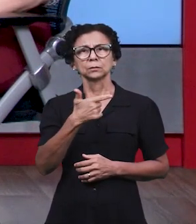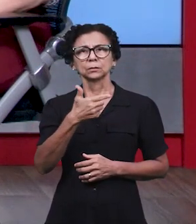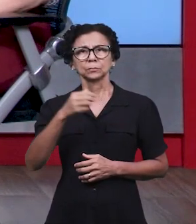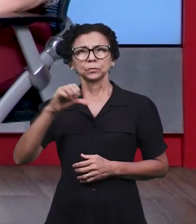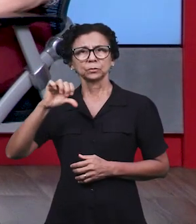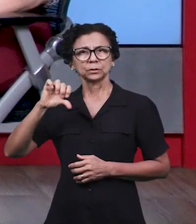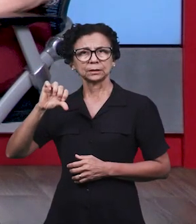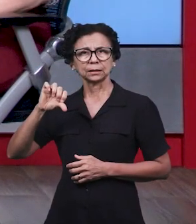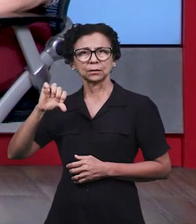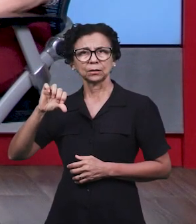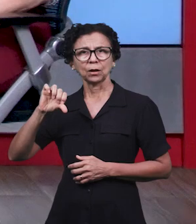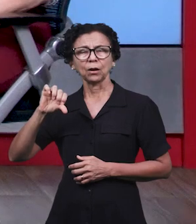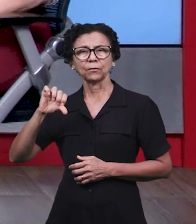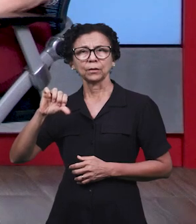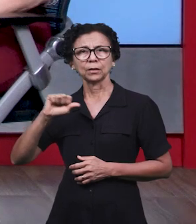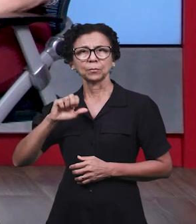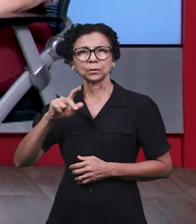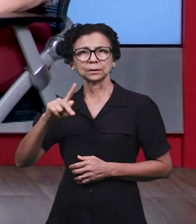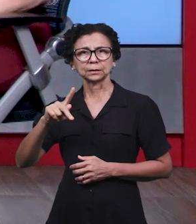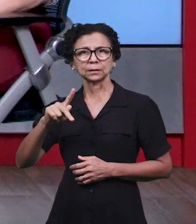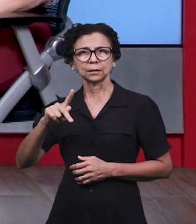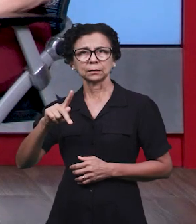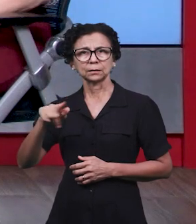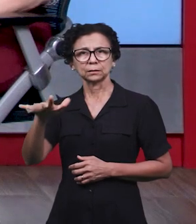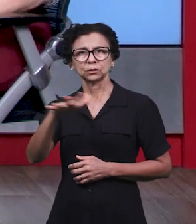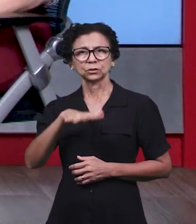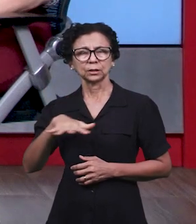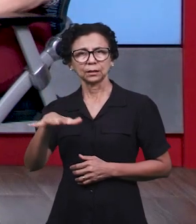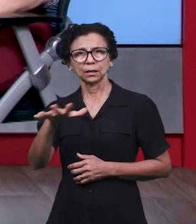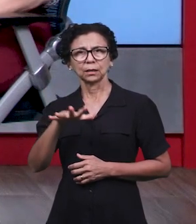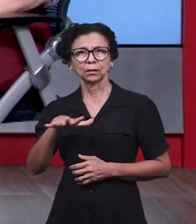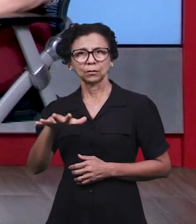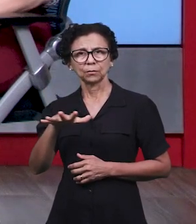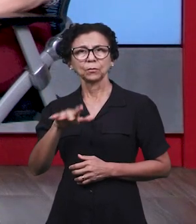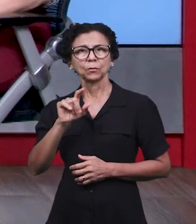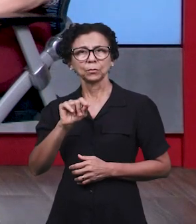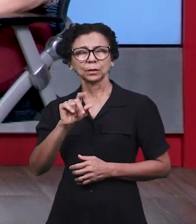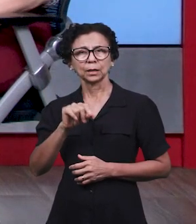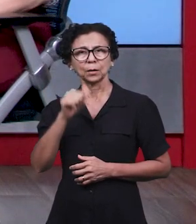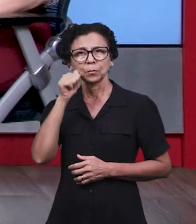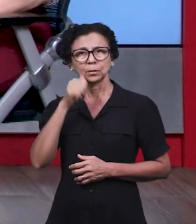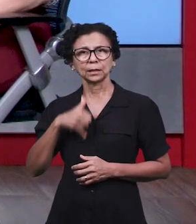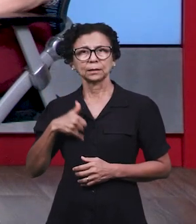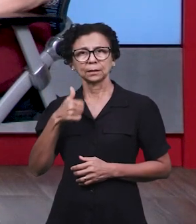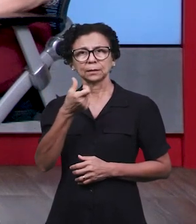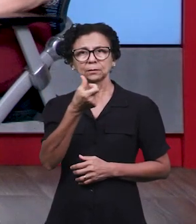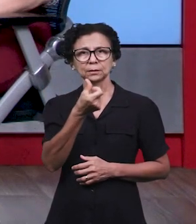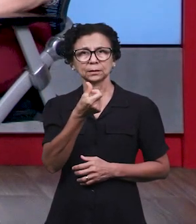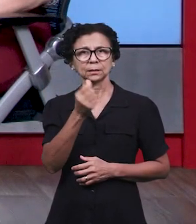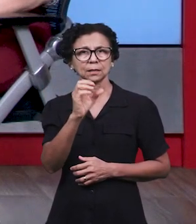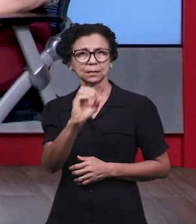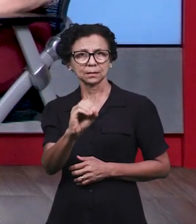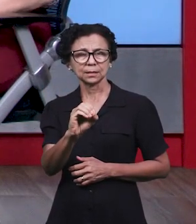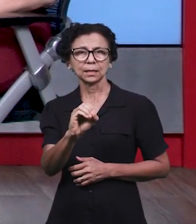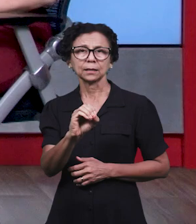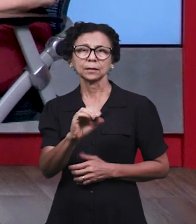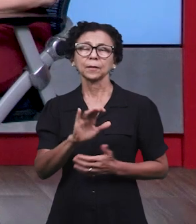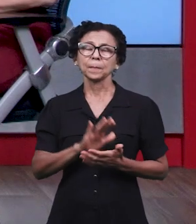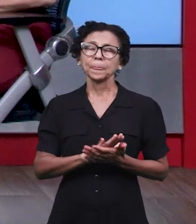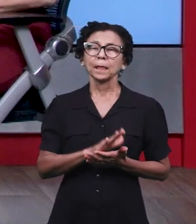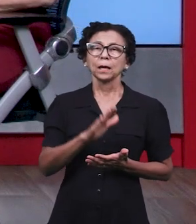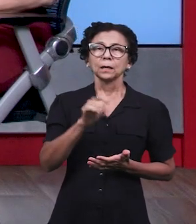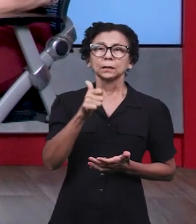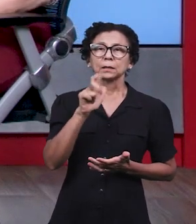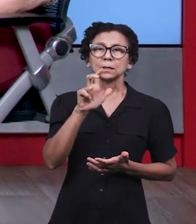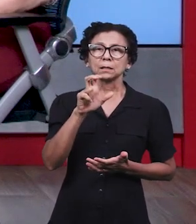da Previdência. A aposentadoria da regra geral era para a mulher era com 60 anos. A mulher se aposentava por idade, 15 anos de contribuição, 60 anos